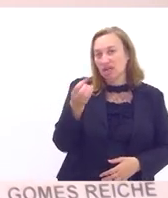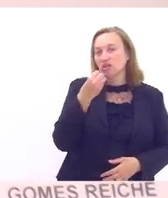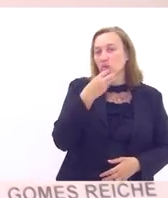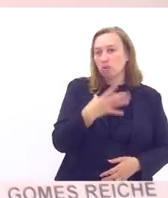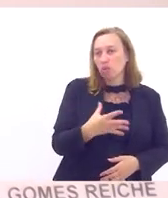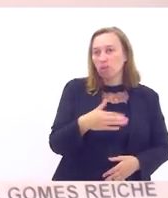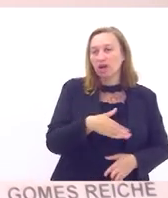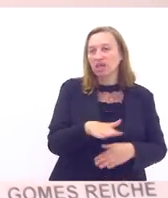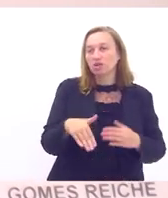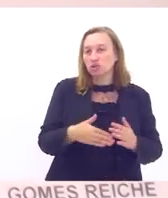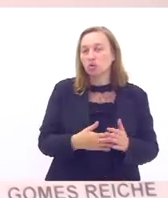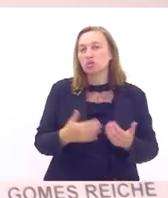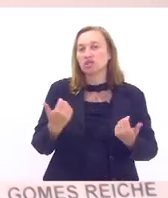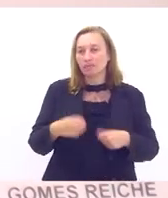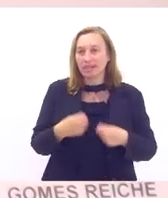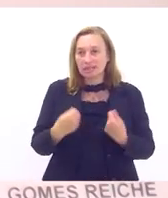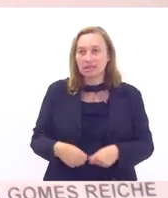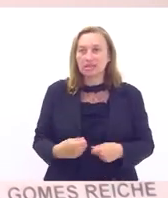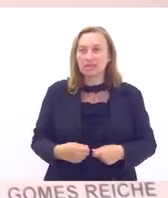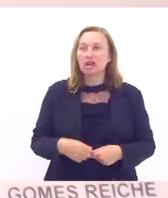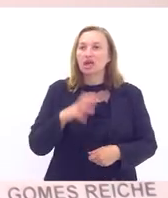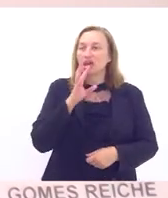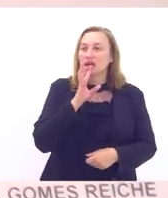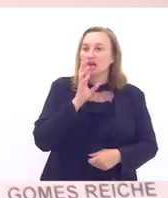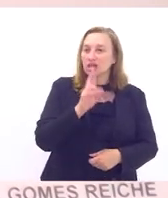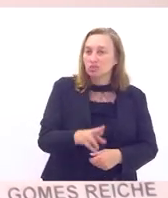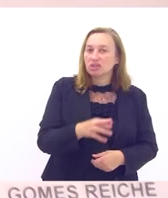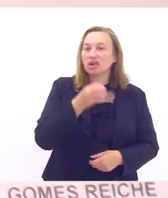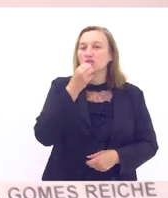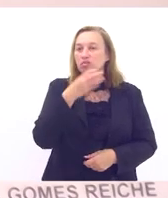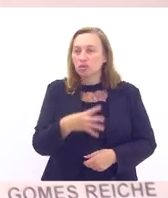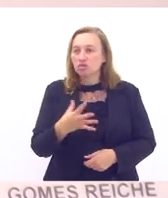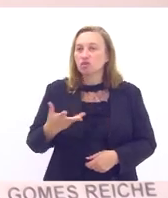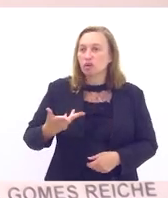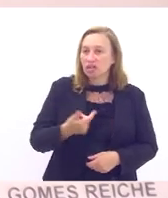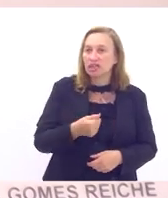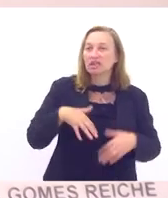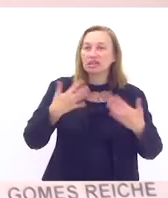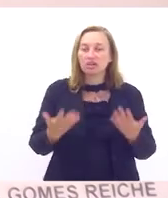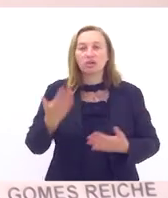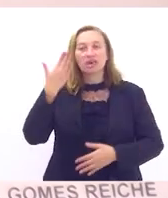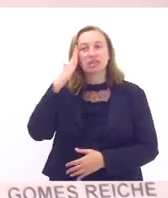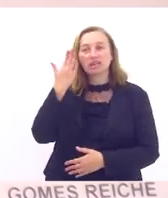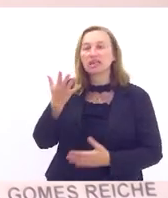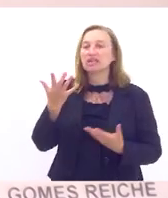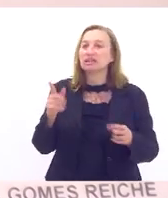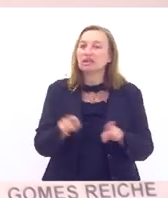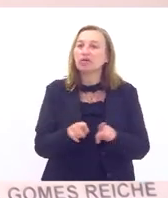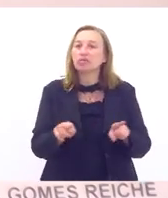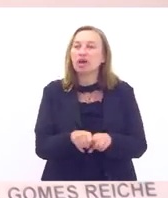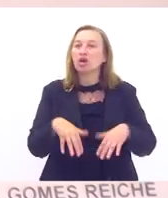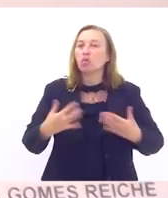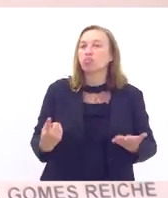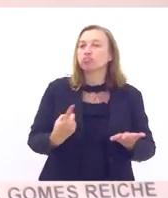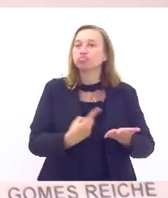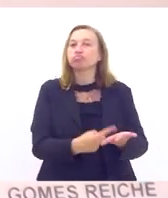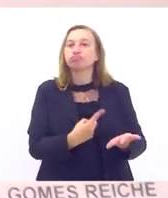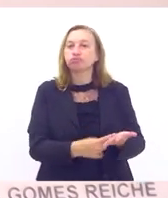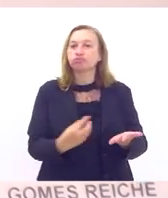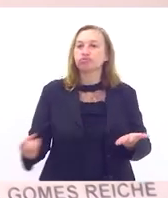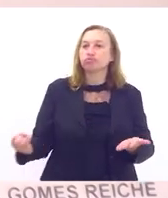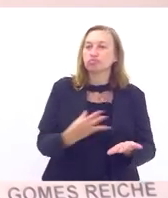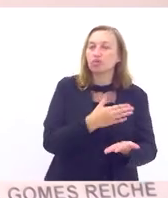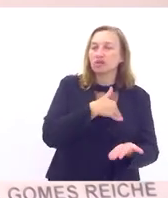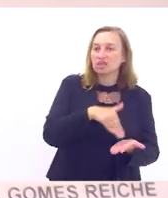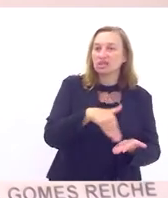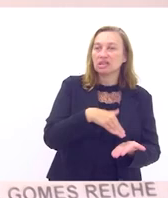ponta, para quem realmente precisa, resultados significativos. Então, a gente quer entender também qual é o compromisso dessa nova secretária,